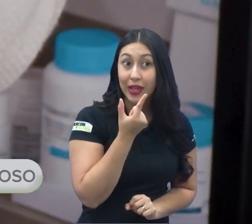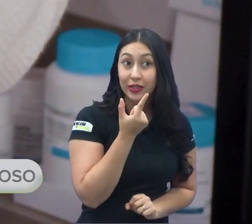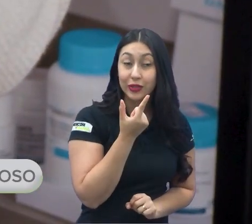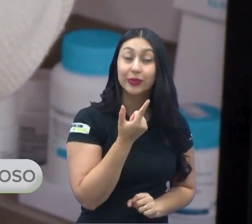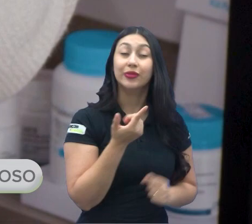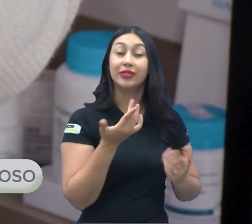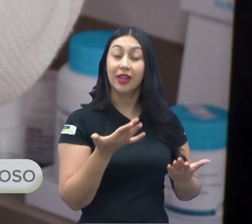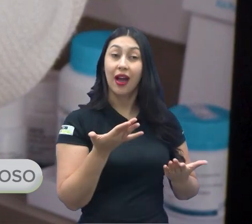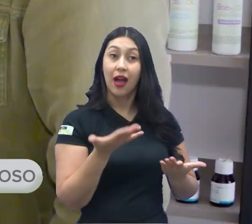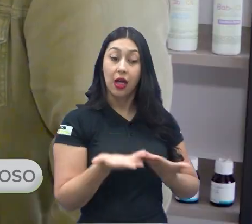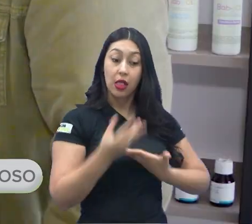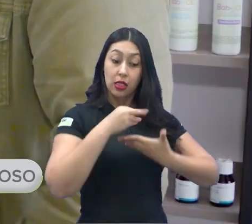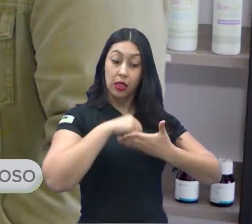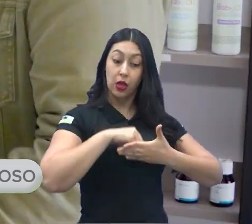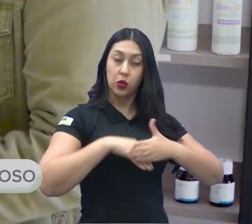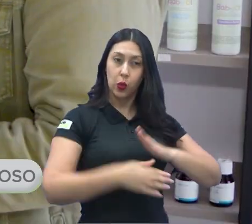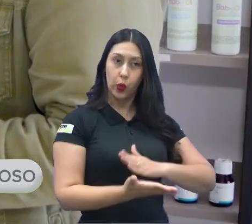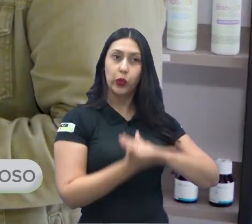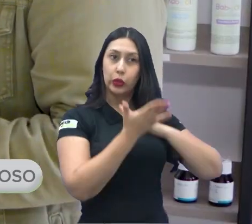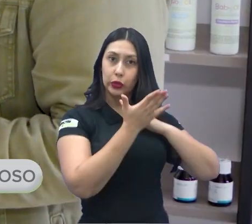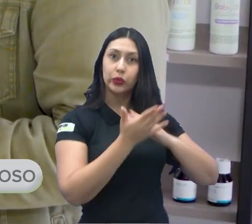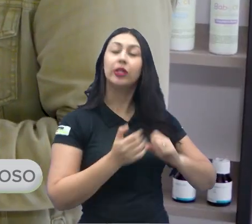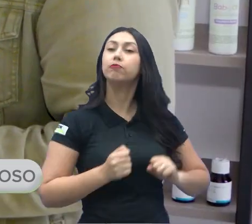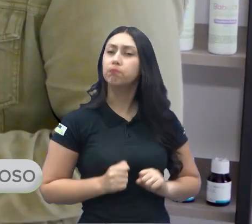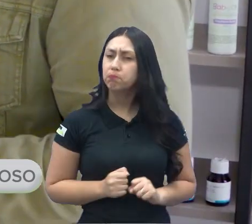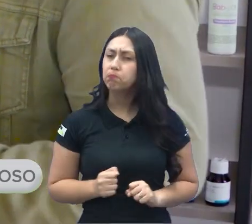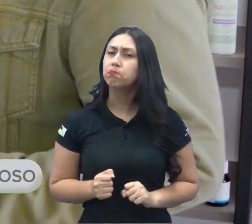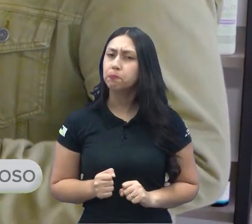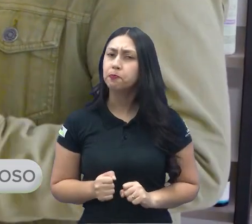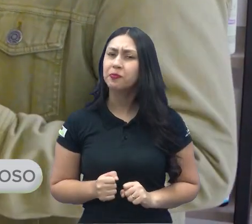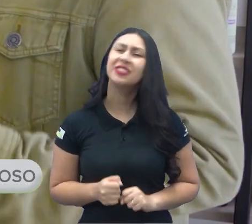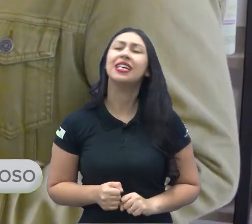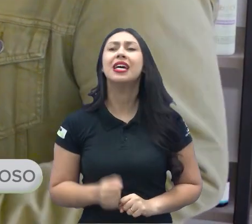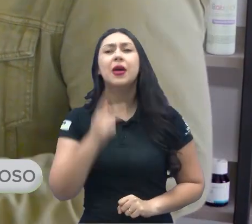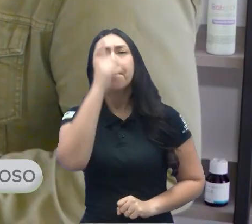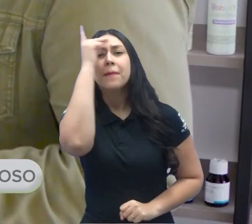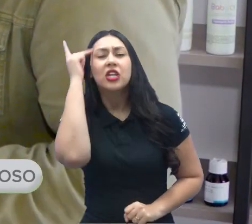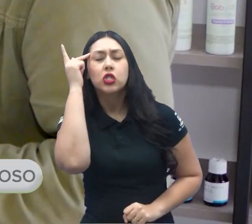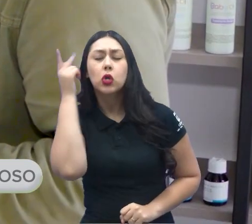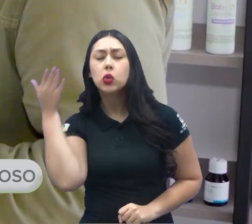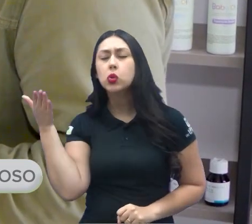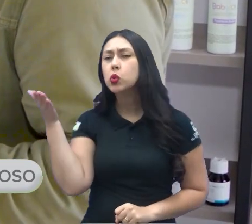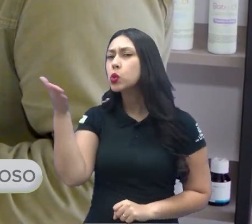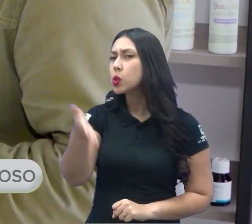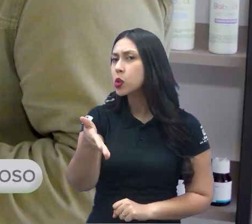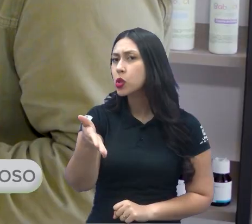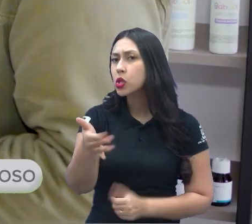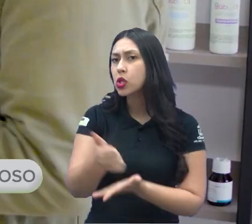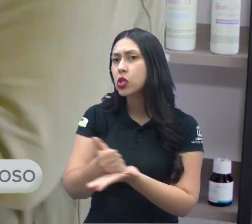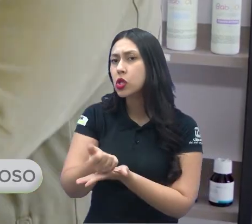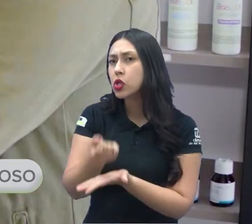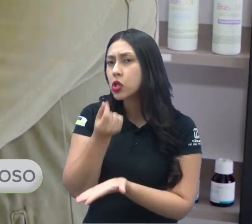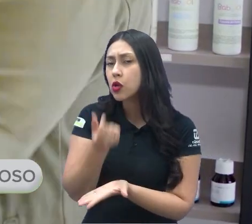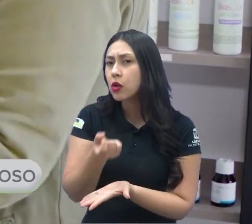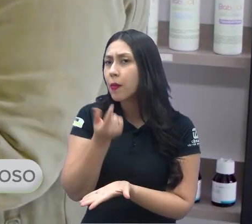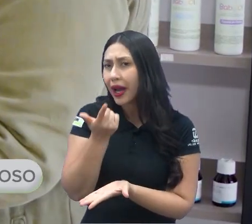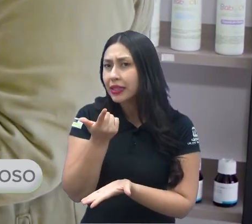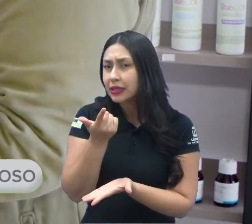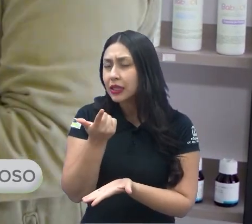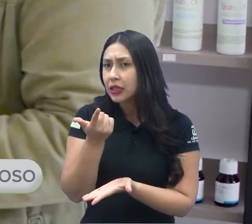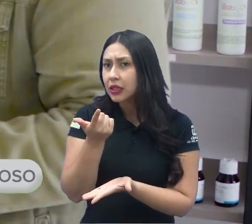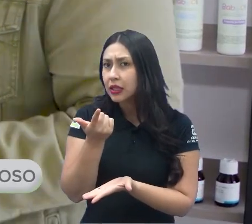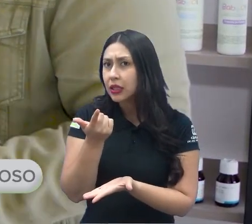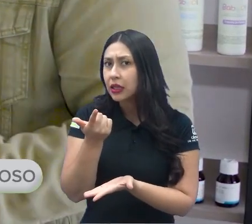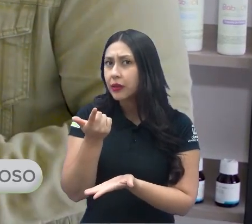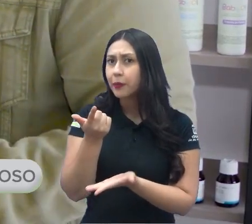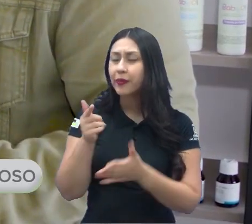agir na causa do problema. Certo. Quando as pessoas procuram você aqui, né, não